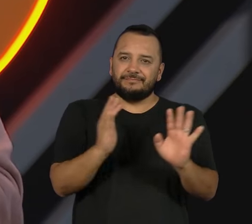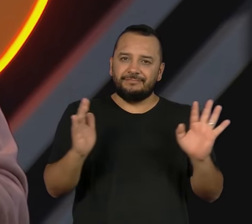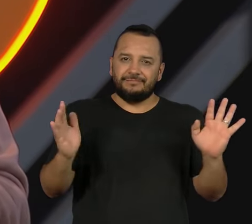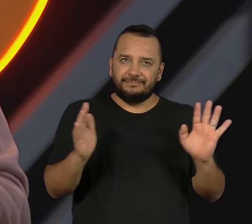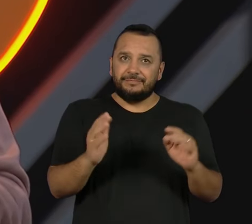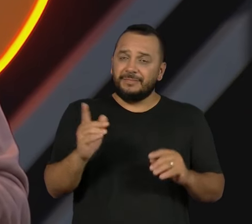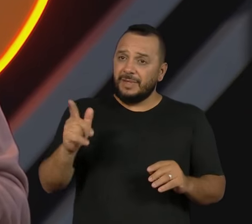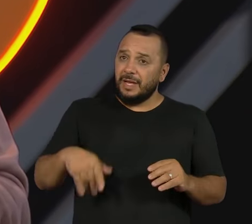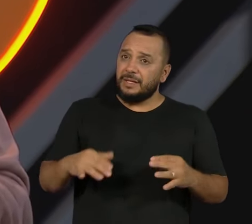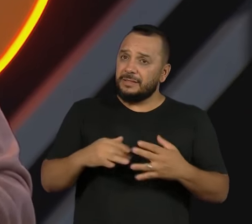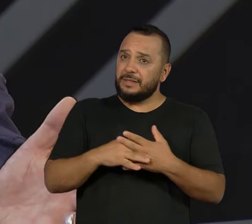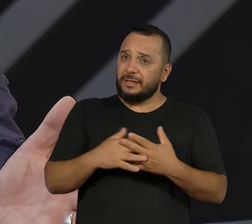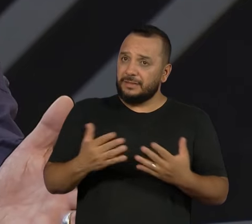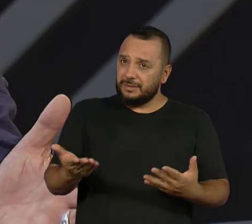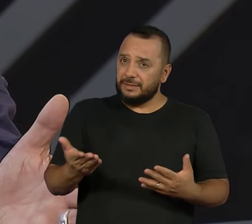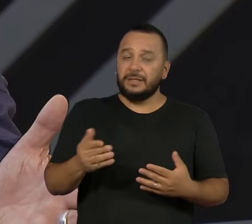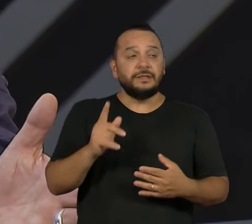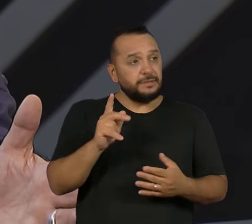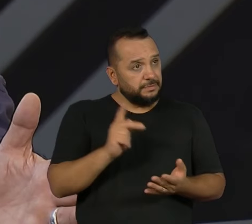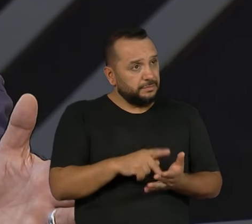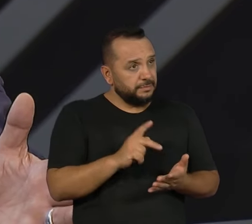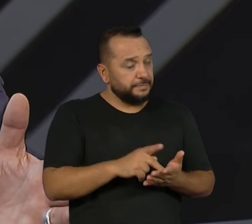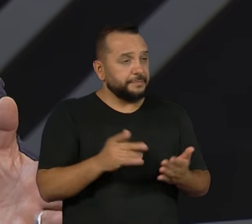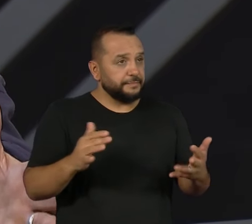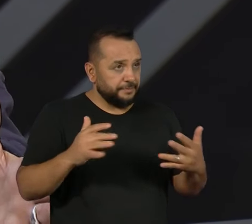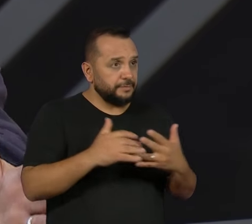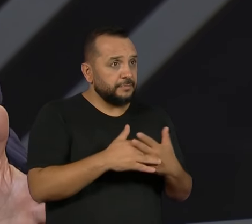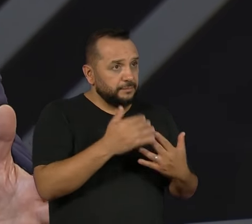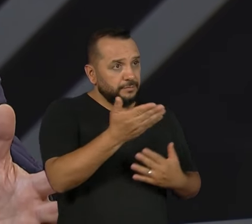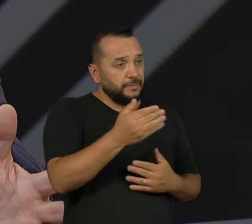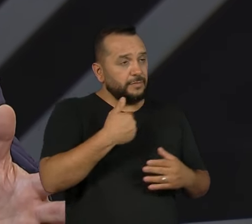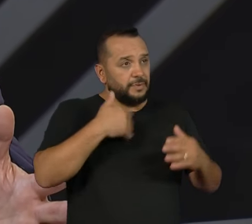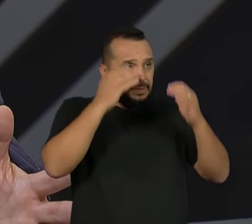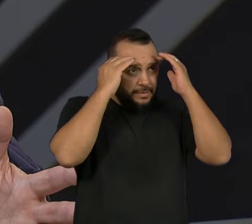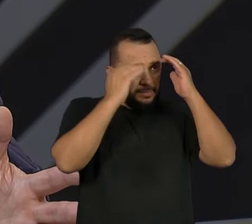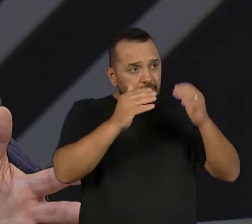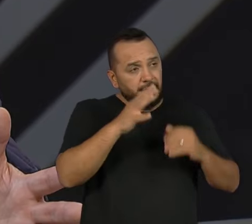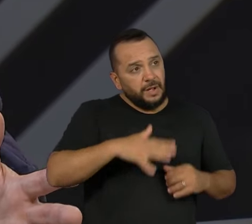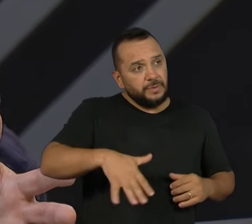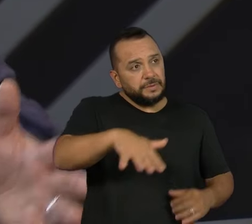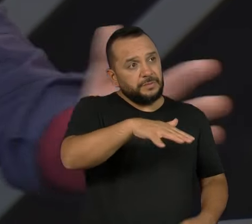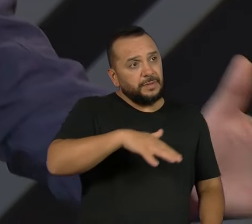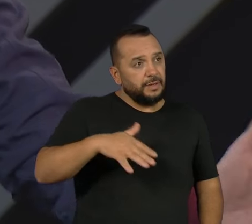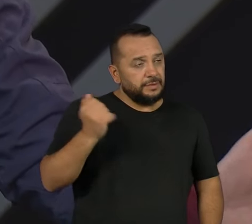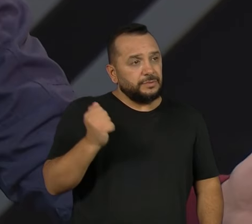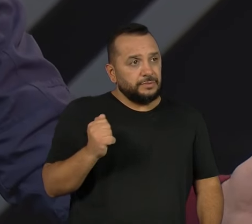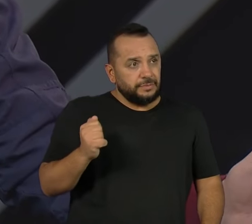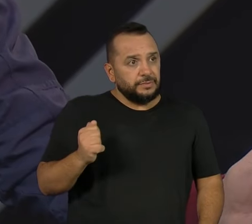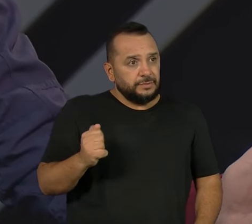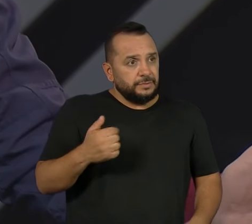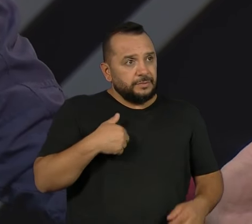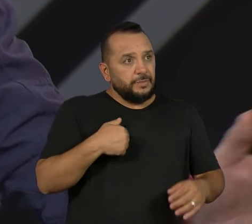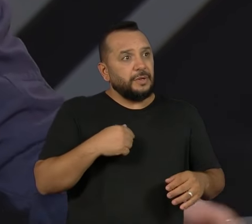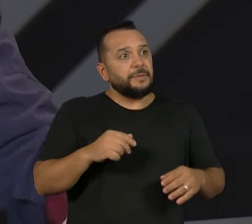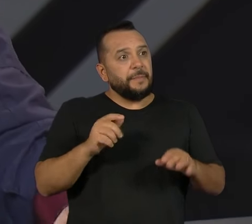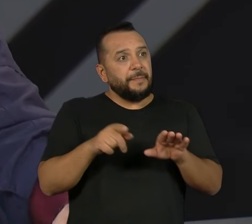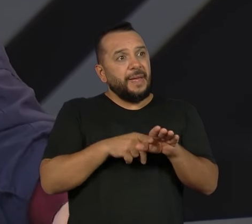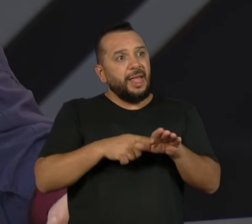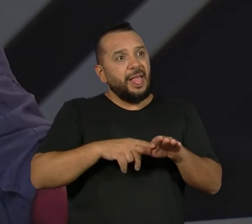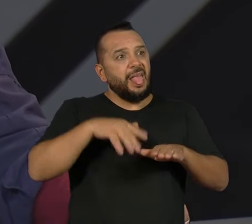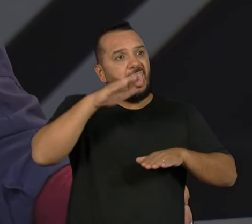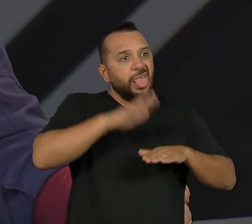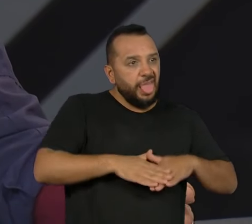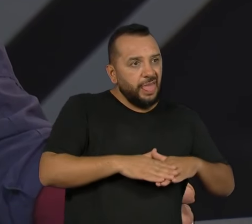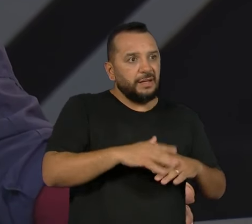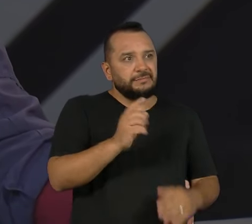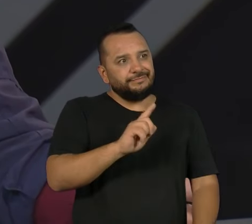de cidadania, não é? Cidadania, de você respeitar o espaço do outro, não pisar no pé do outro. E